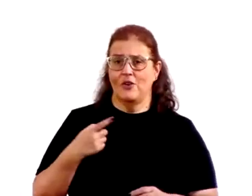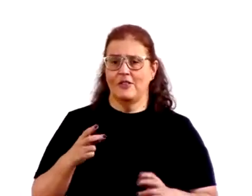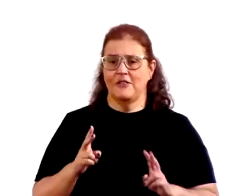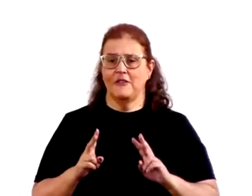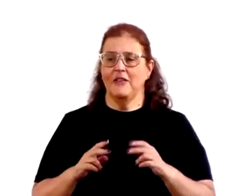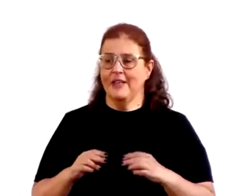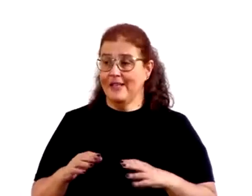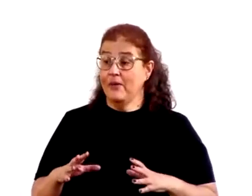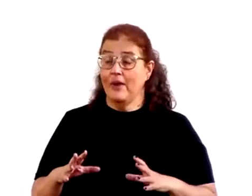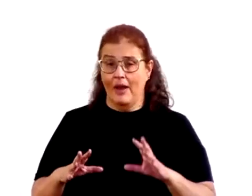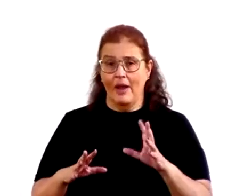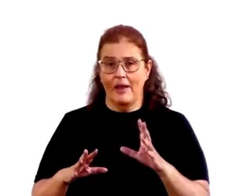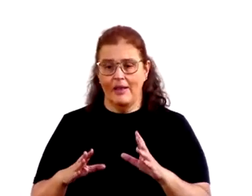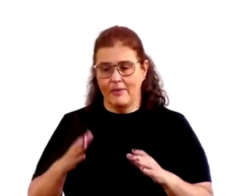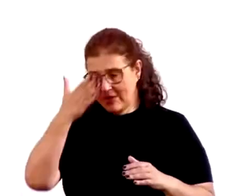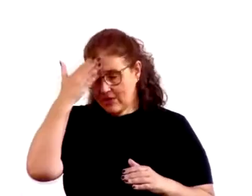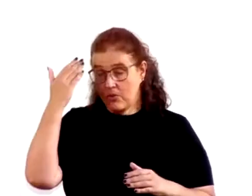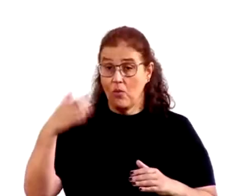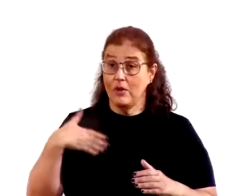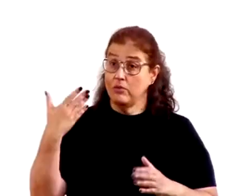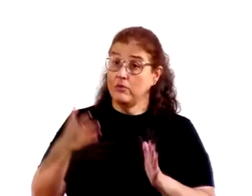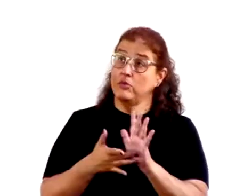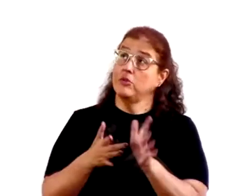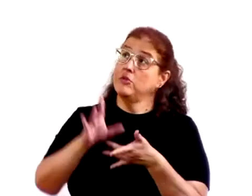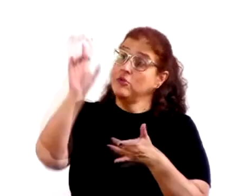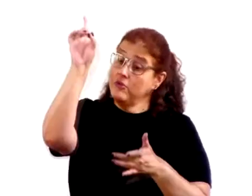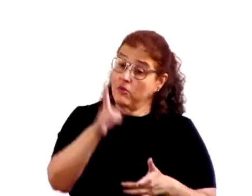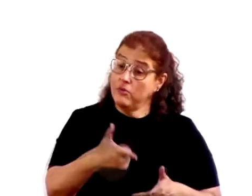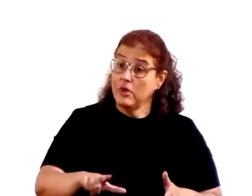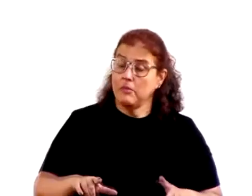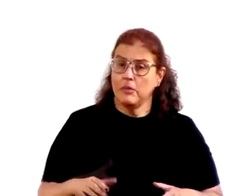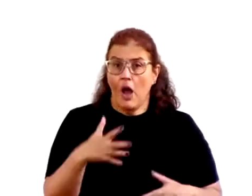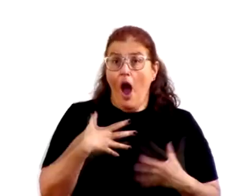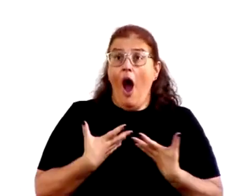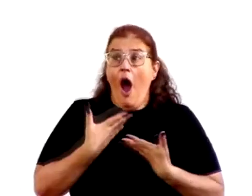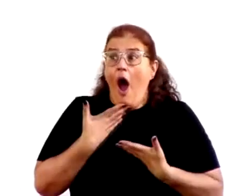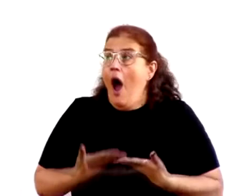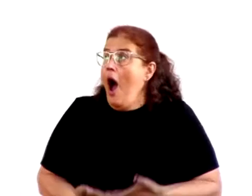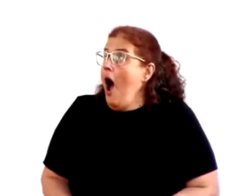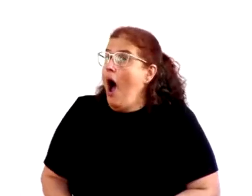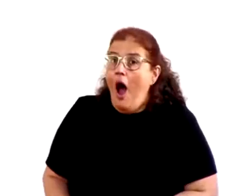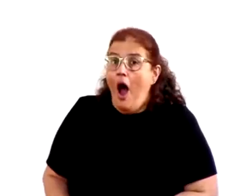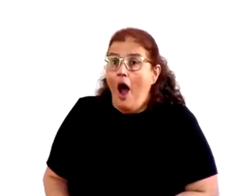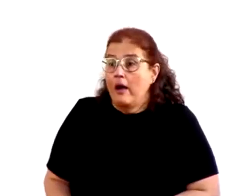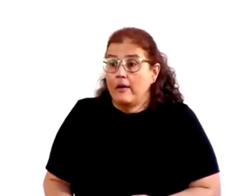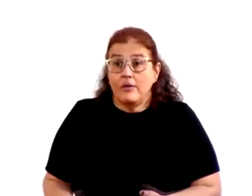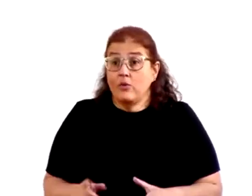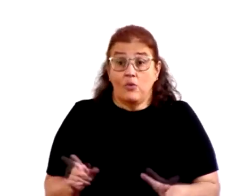em festa, e recebia o rei. Lembrem-se de Davi, voltando das